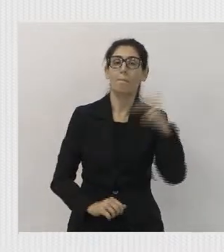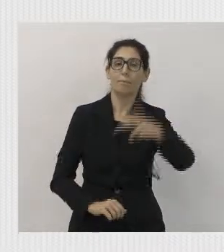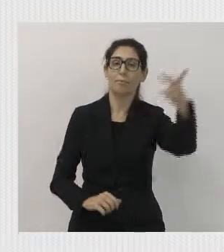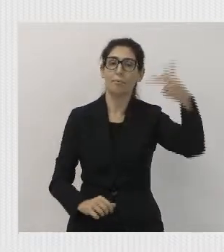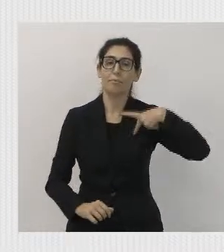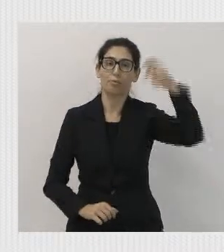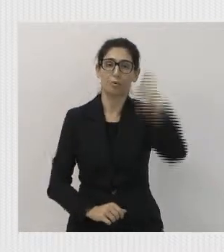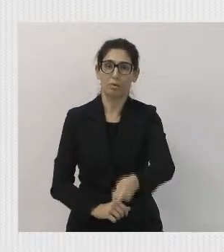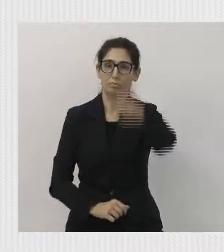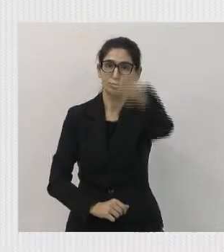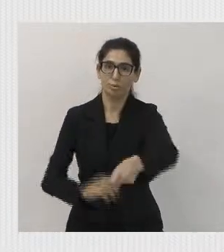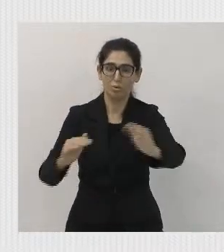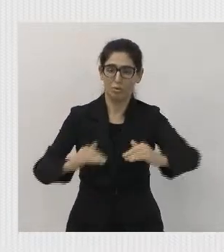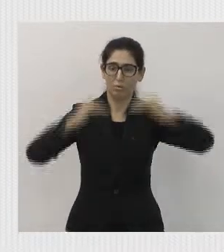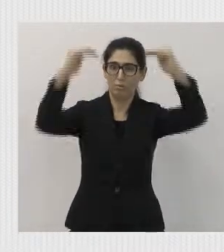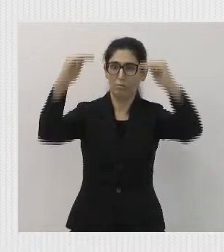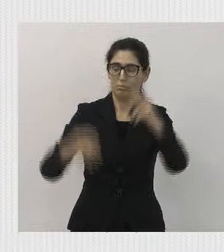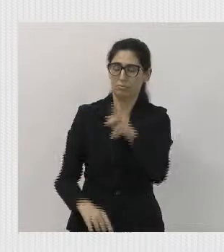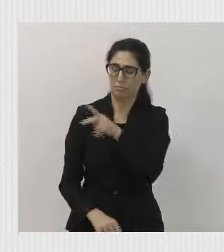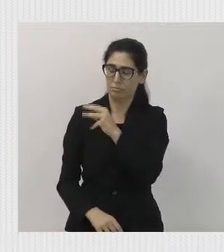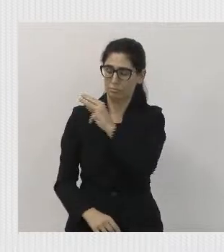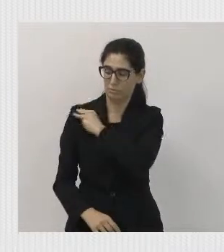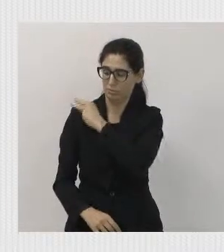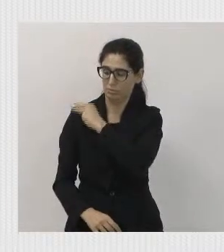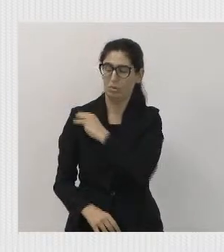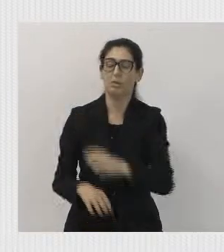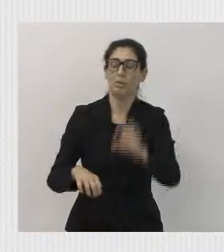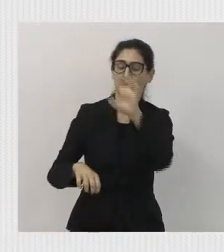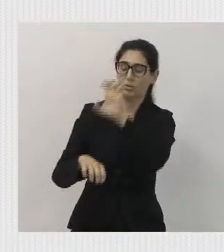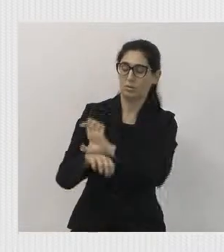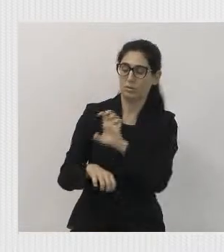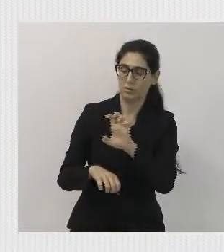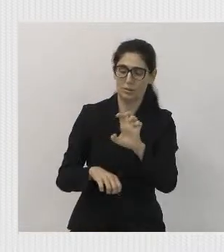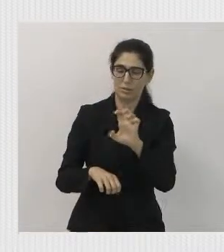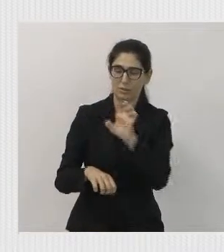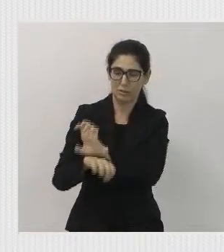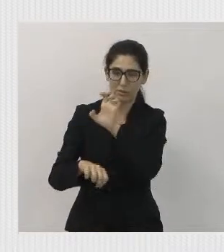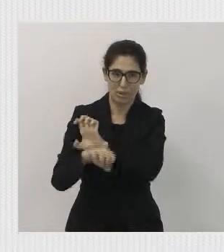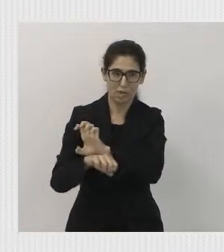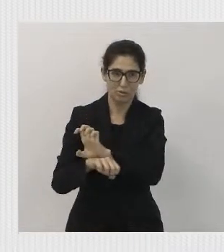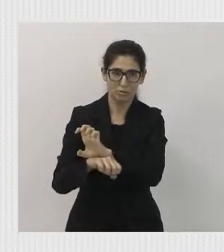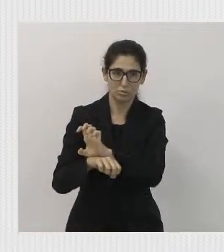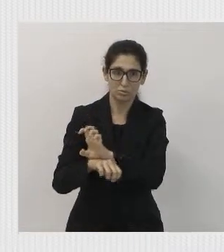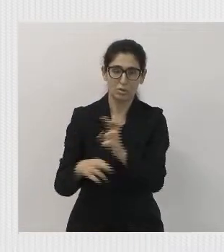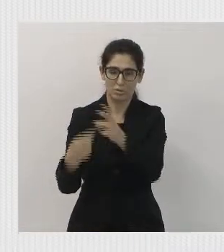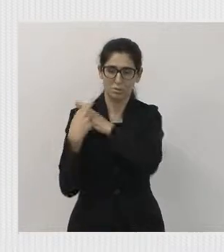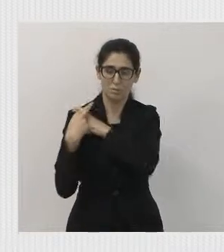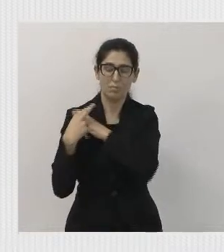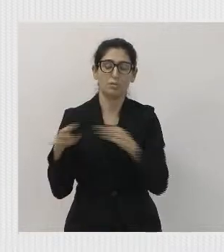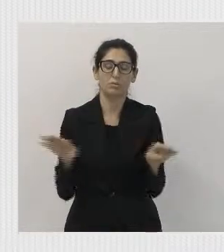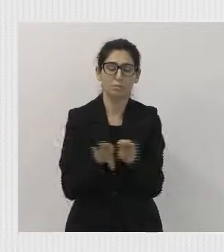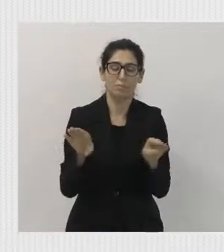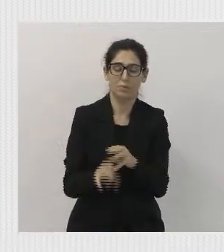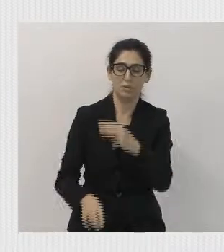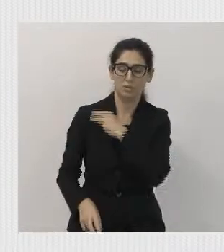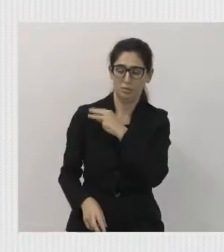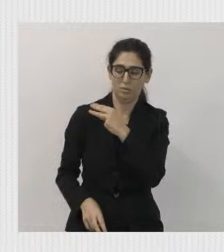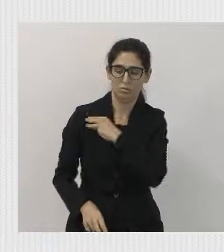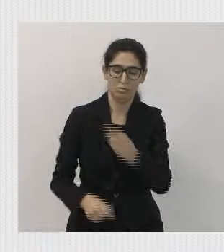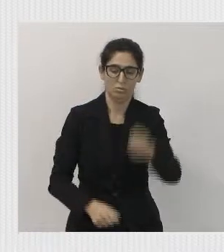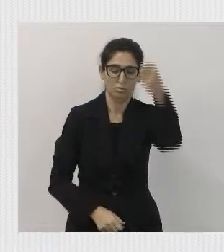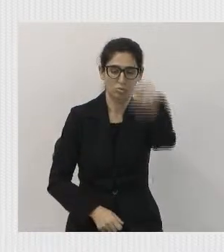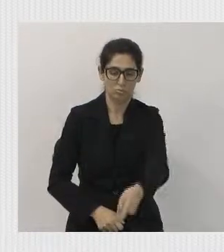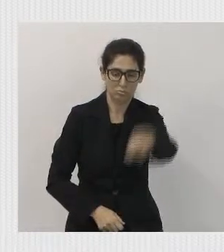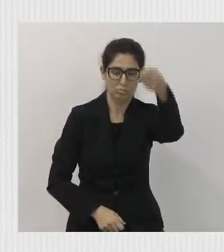do Ministério Público, procurador estadual do Ministério Público, coordena, e ali o ministro do Tribunal de Contas